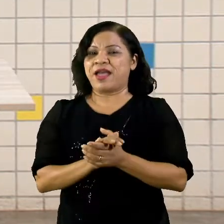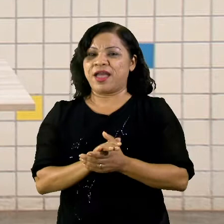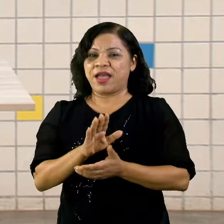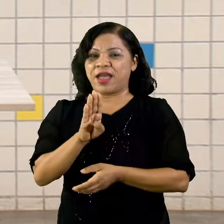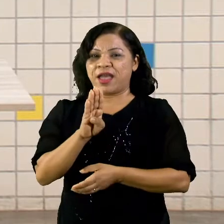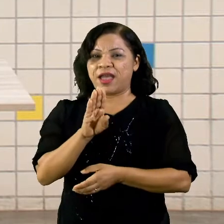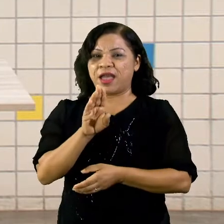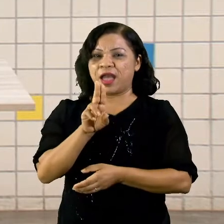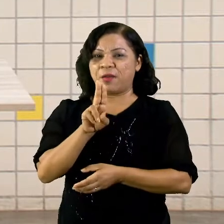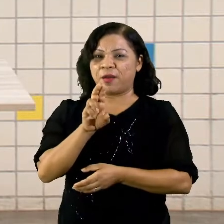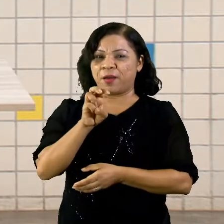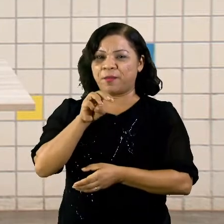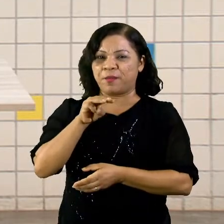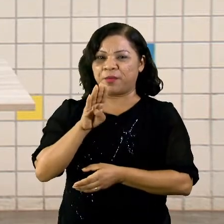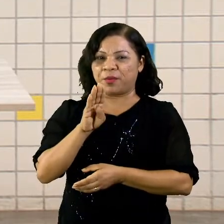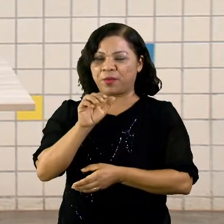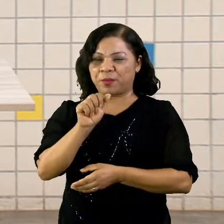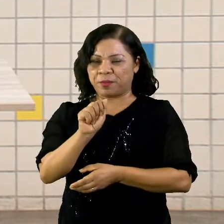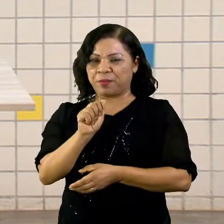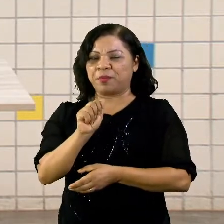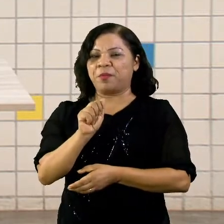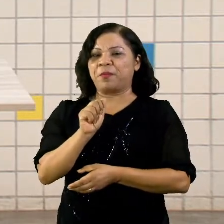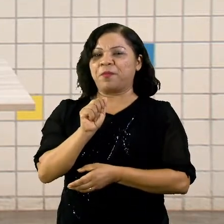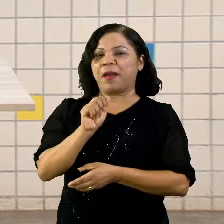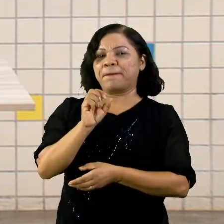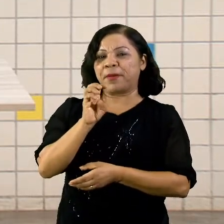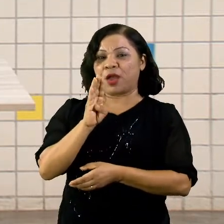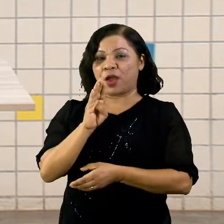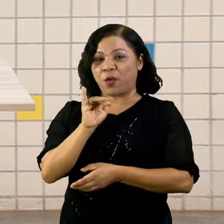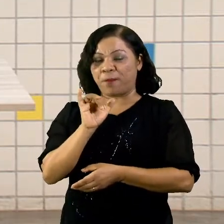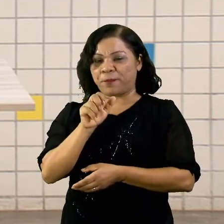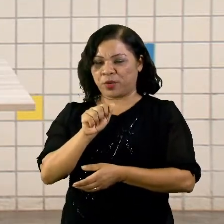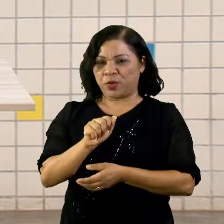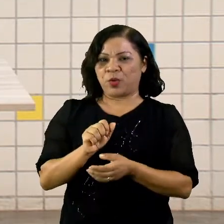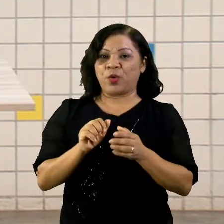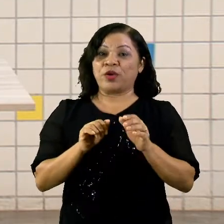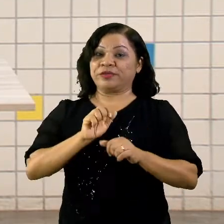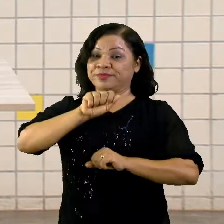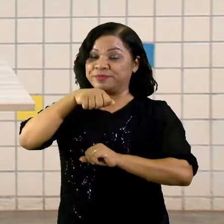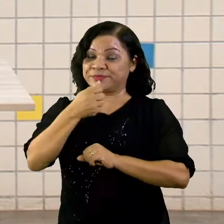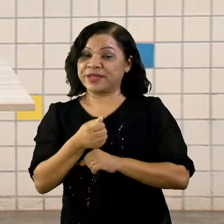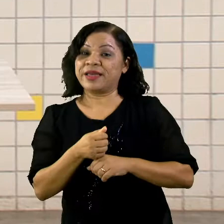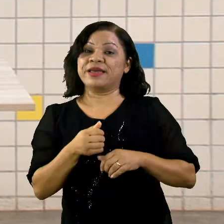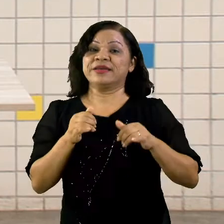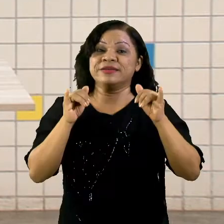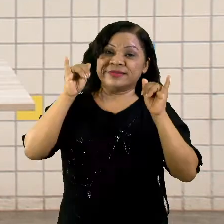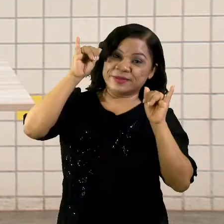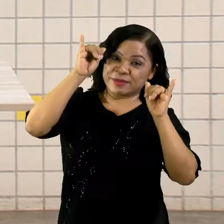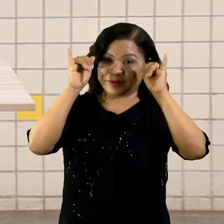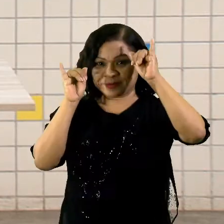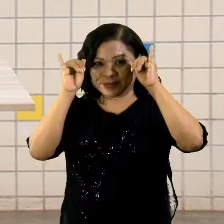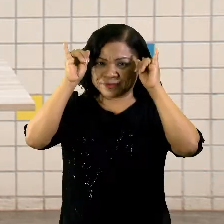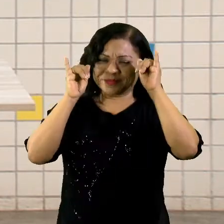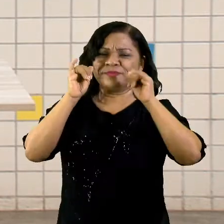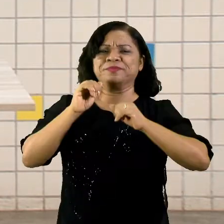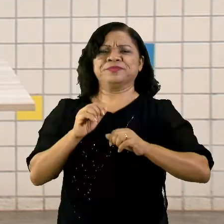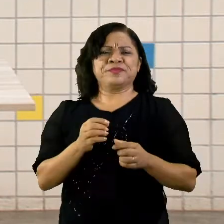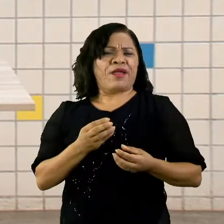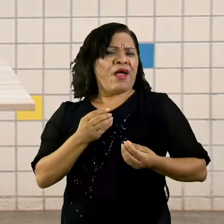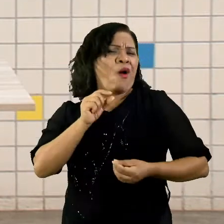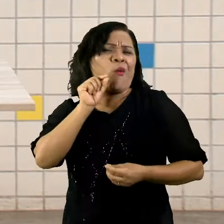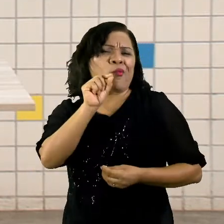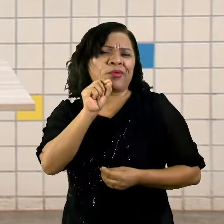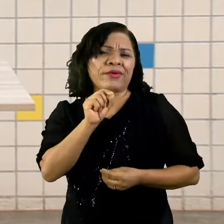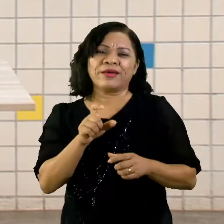Boi. Você sabe o que é essa festa? Onde ela acontece? Quais são as suas